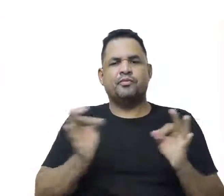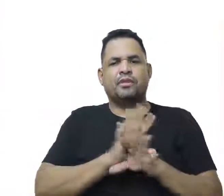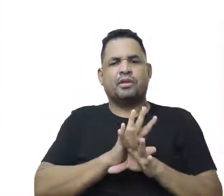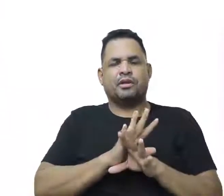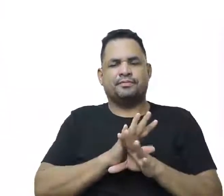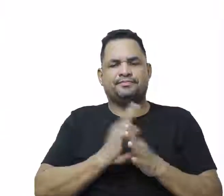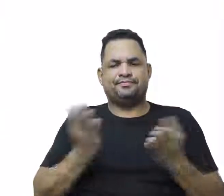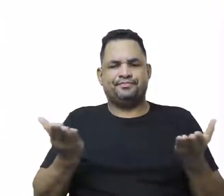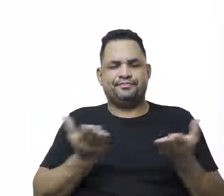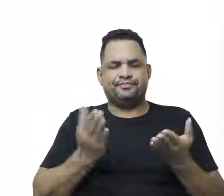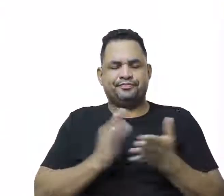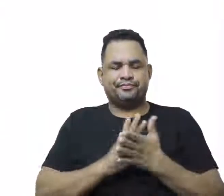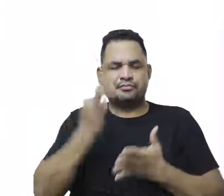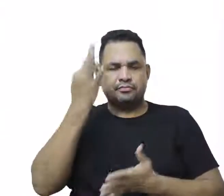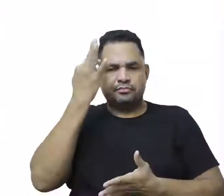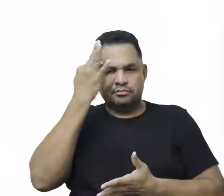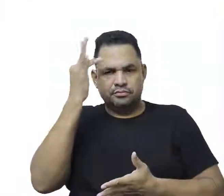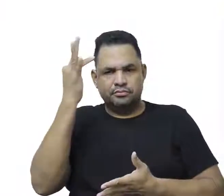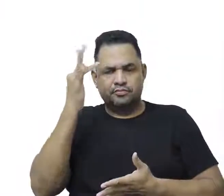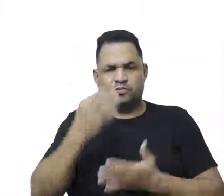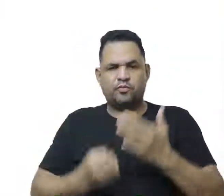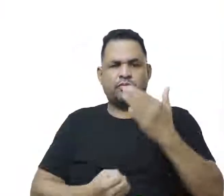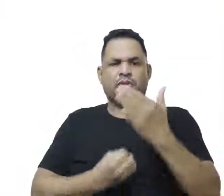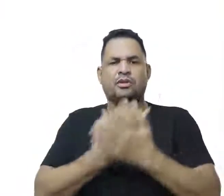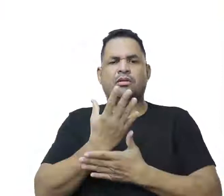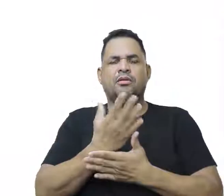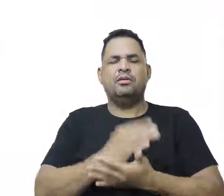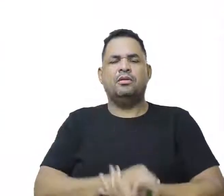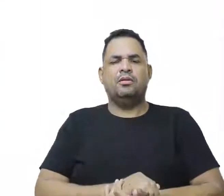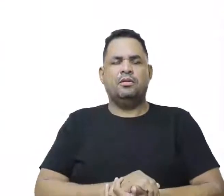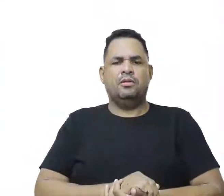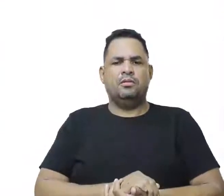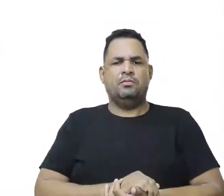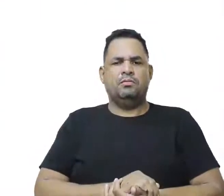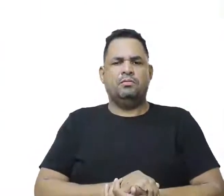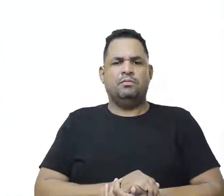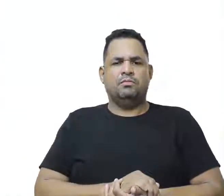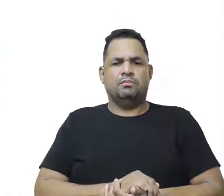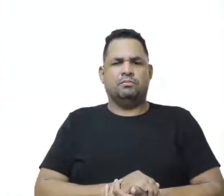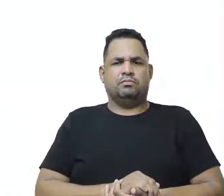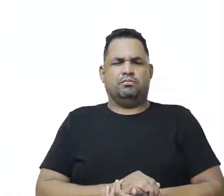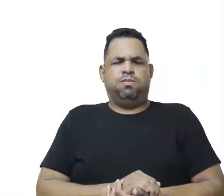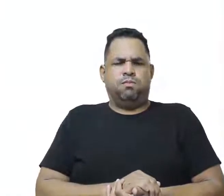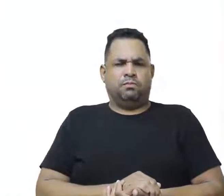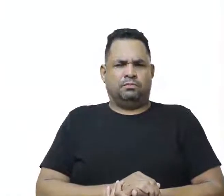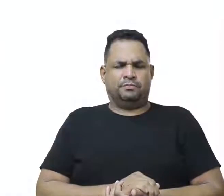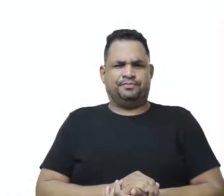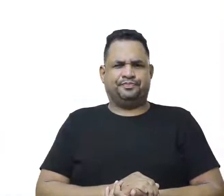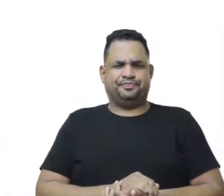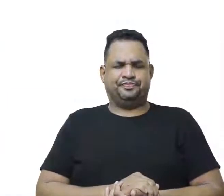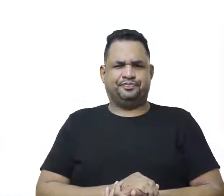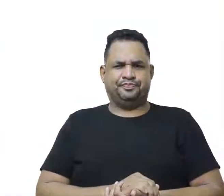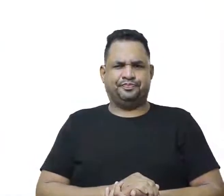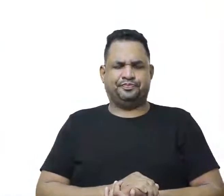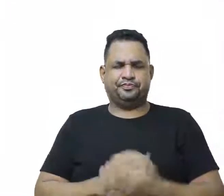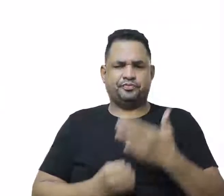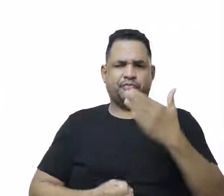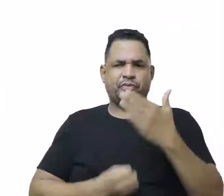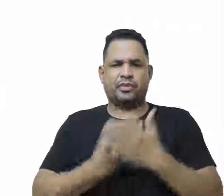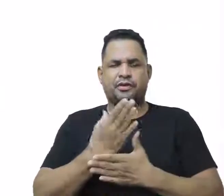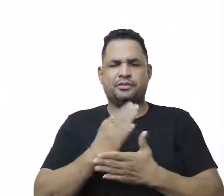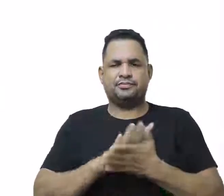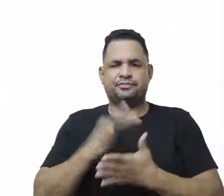momento da filosofia vocês lembram aqui né esse aqui é o metafísico é o nascimento